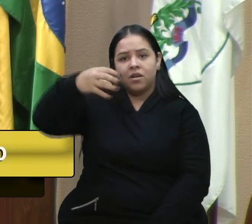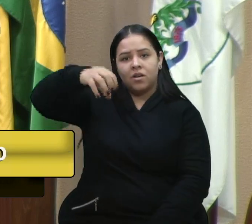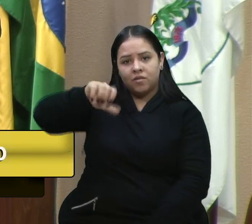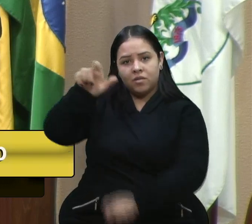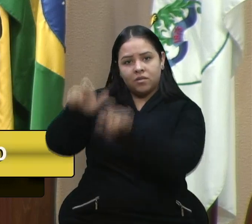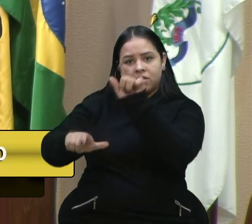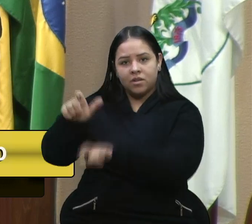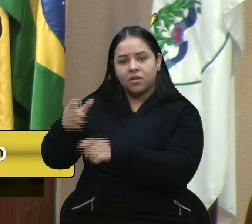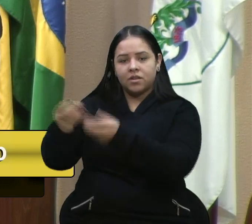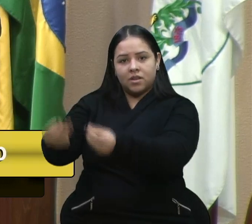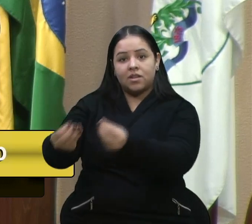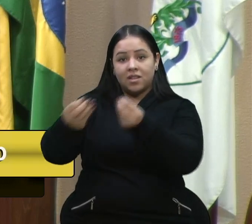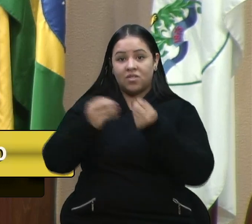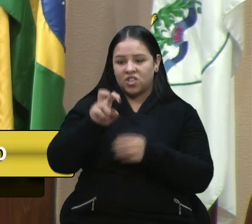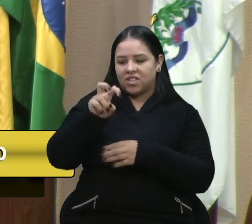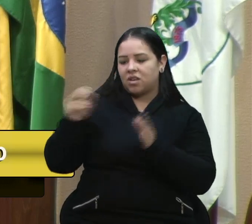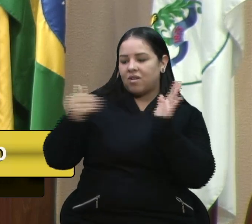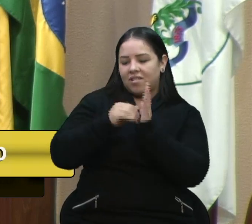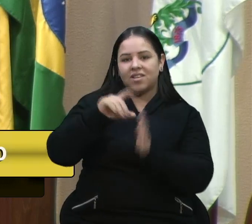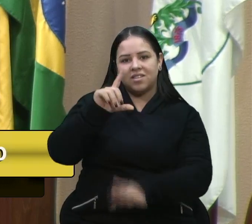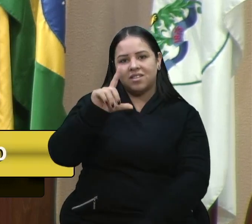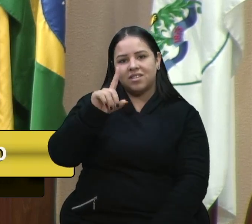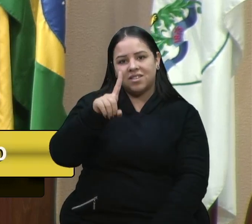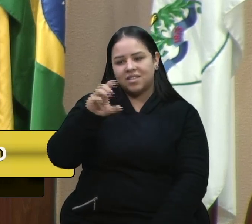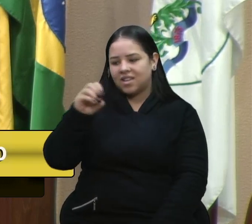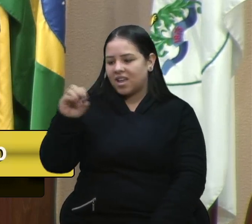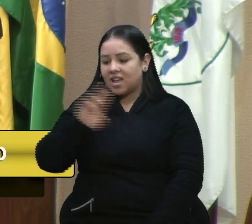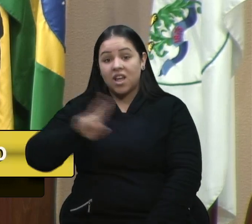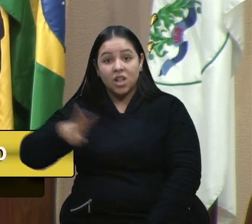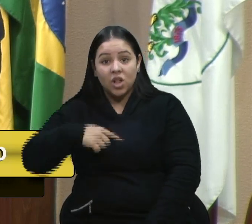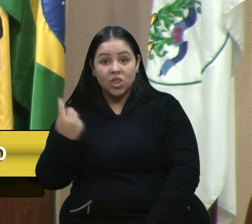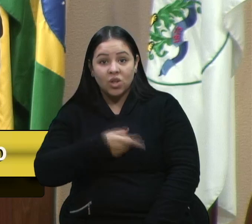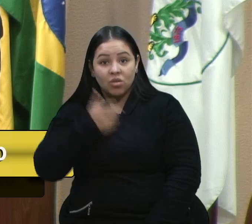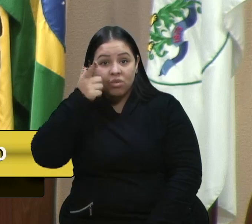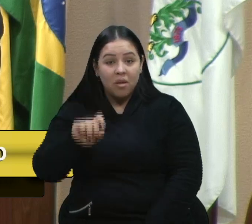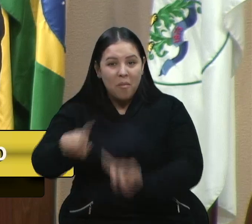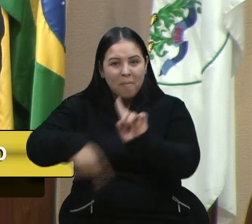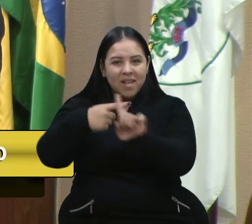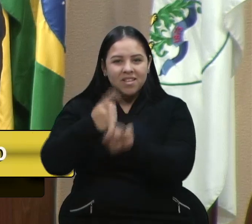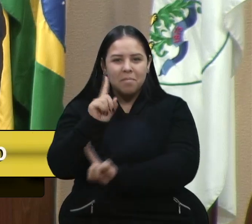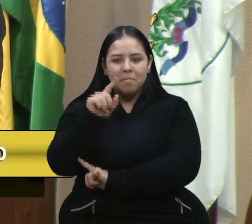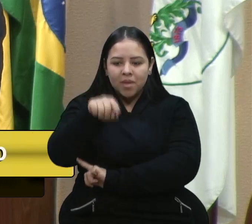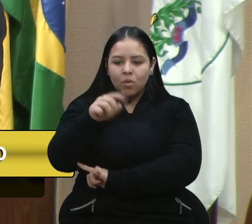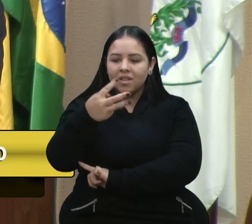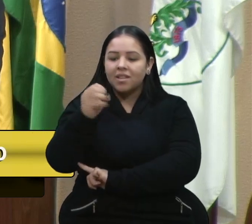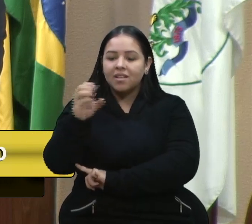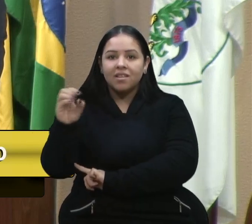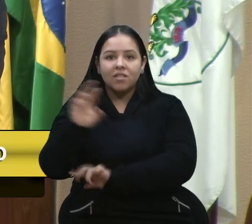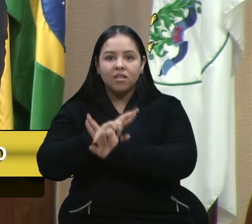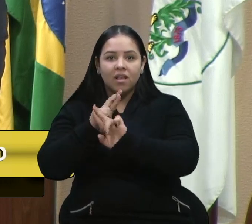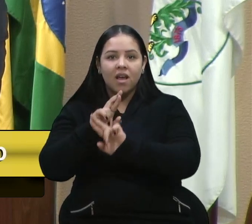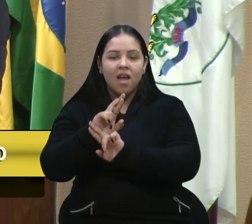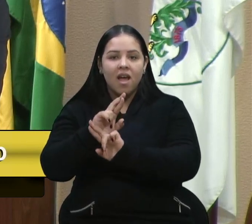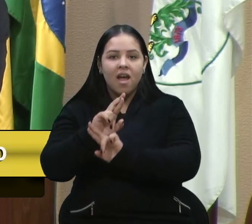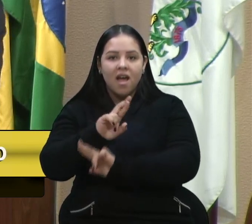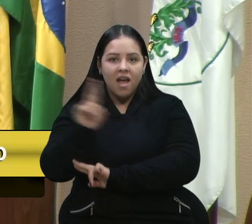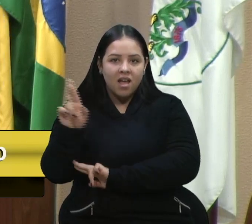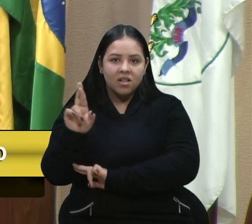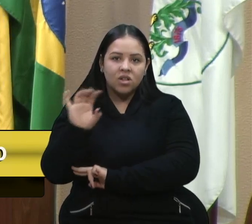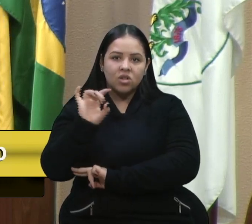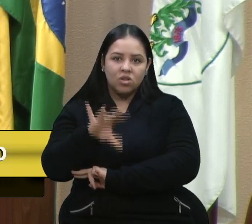doaram de 5 a R$ 100. E nós arrecadamos, caros colegas, mais de R$ 1.300, mesmo sendo